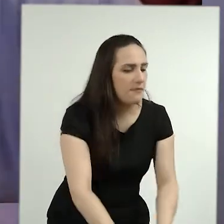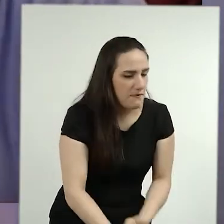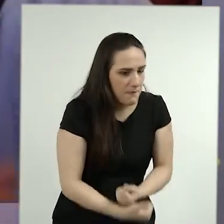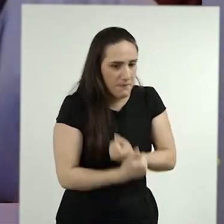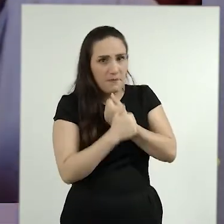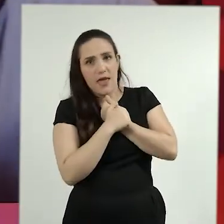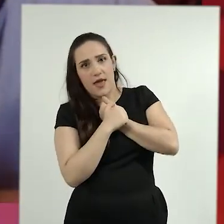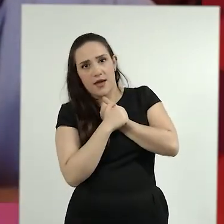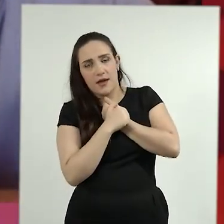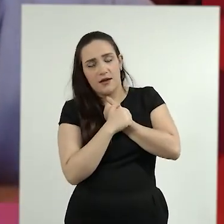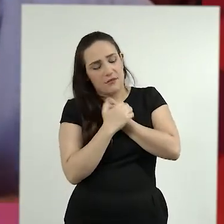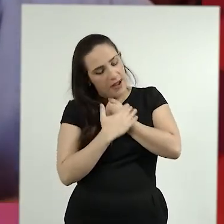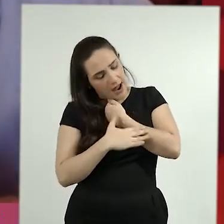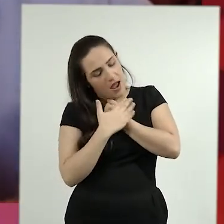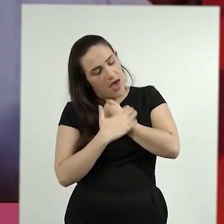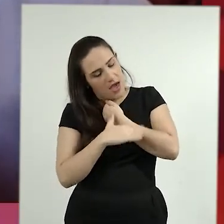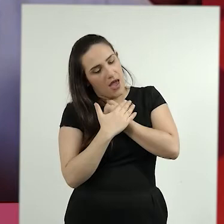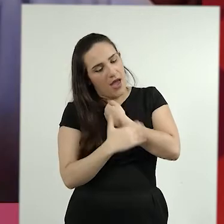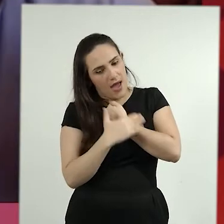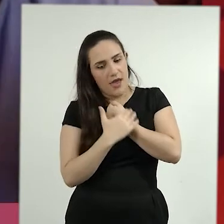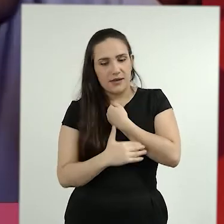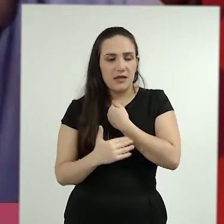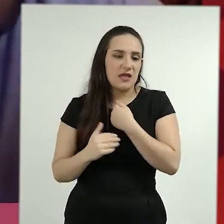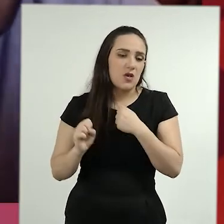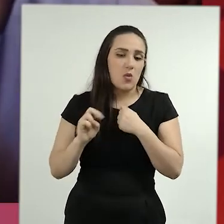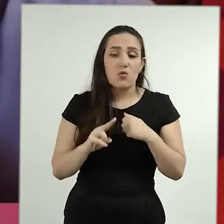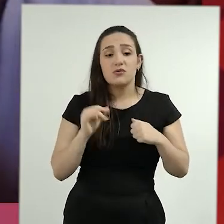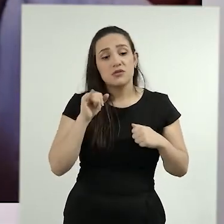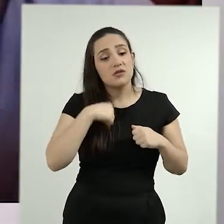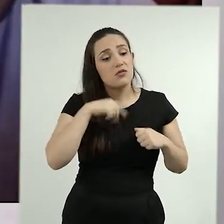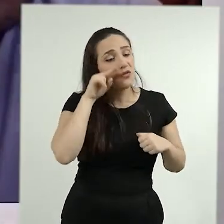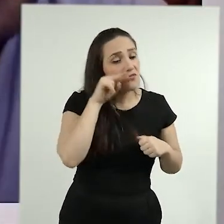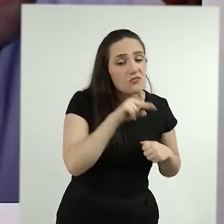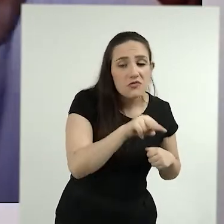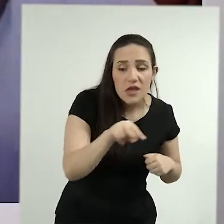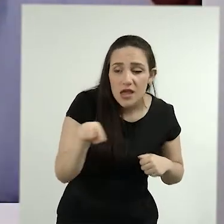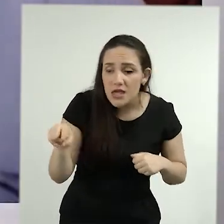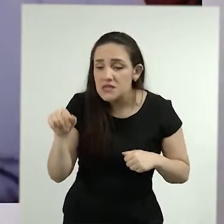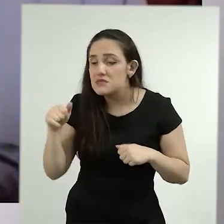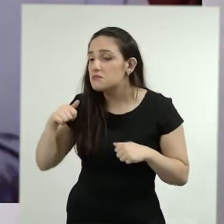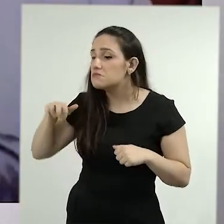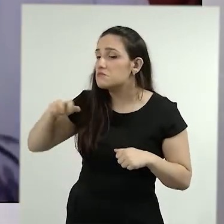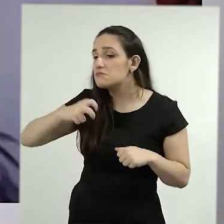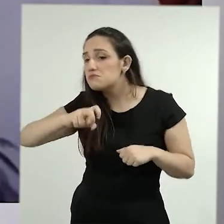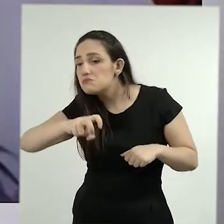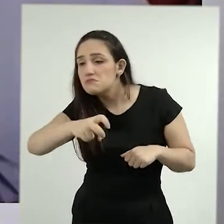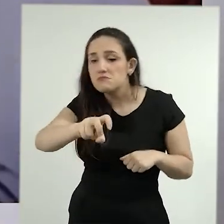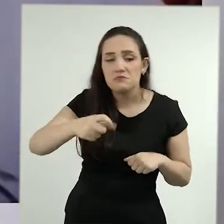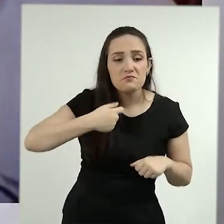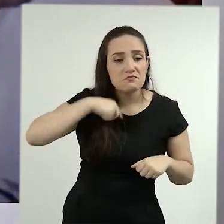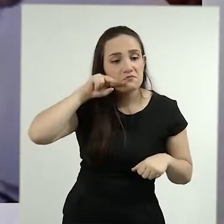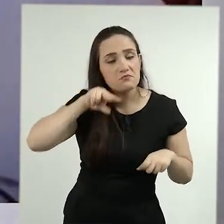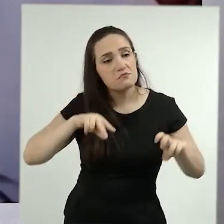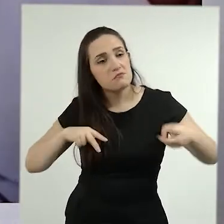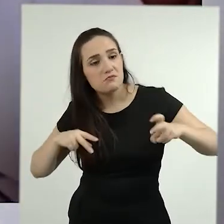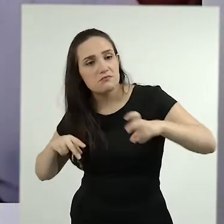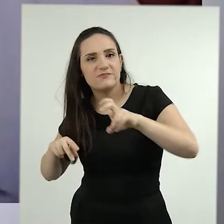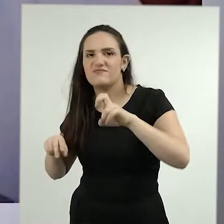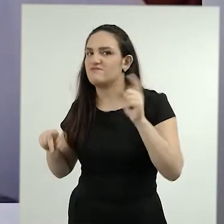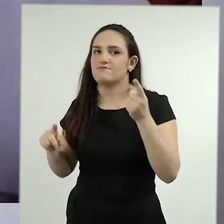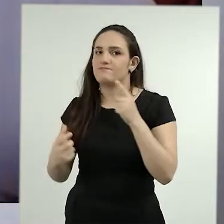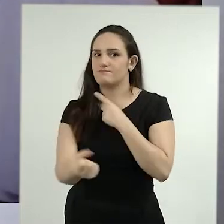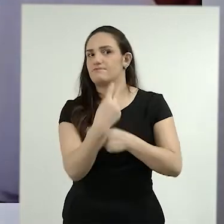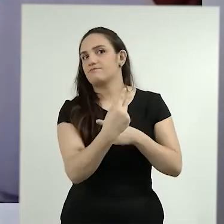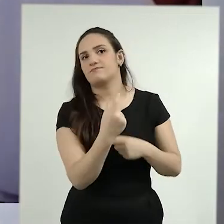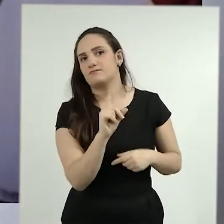seu quintal, ou você, um animal silvestre passar na sua frente, ou frequentar a sua residência, ou a